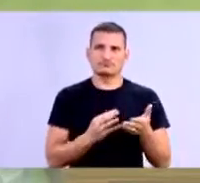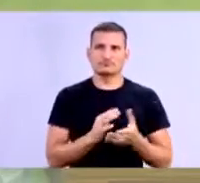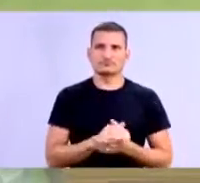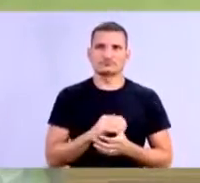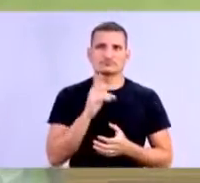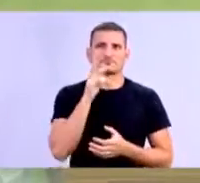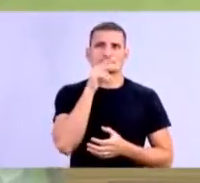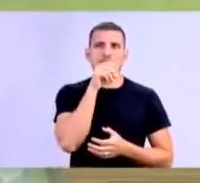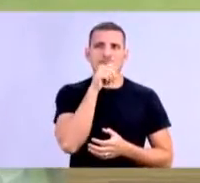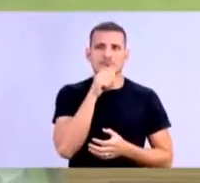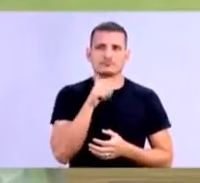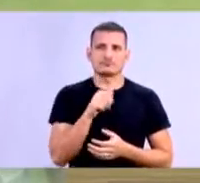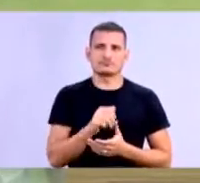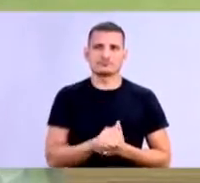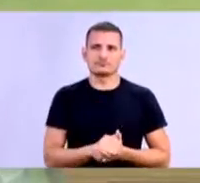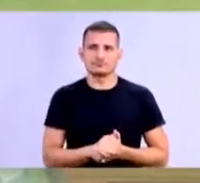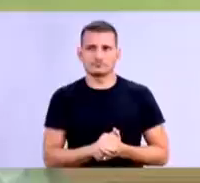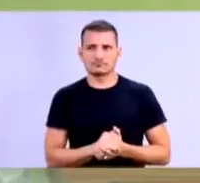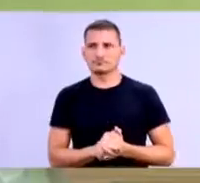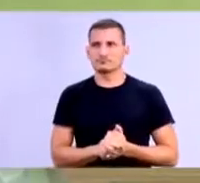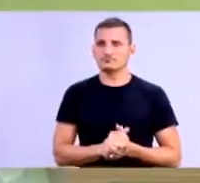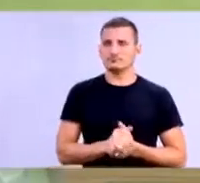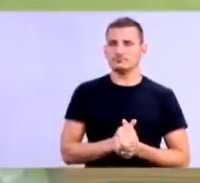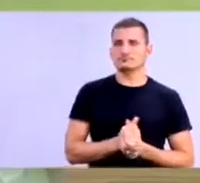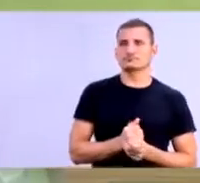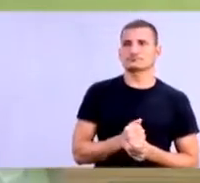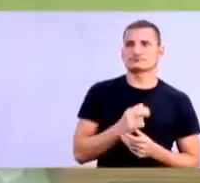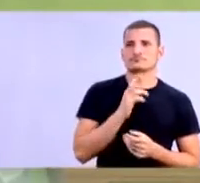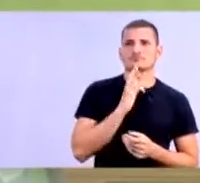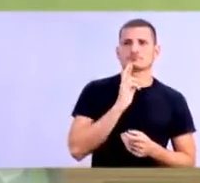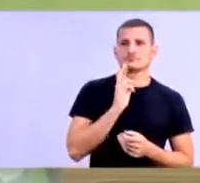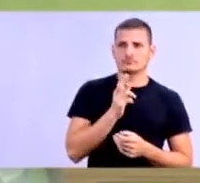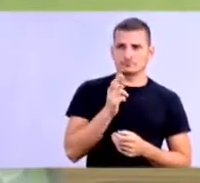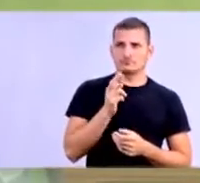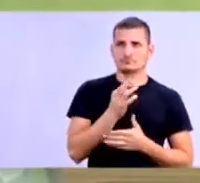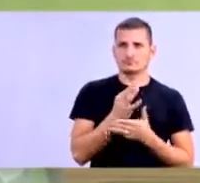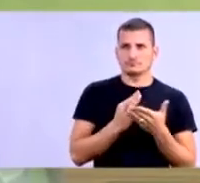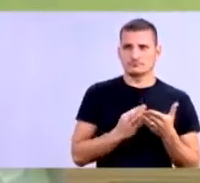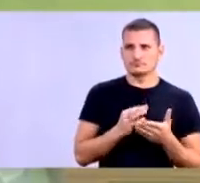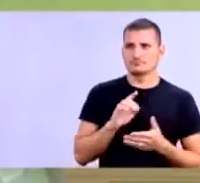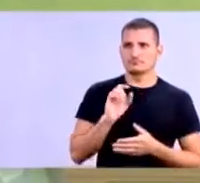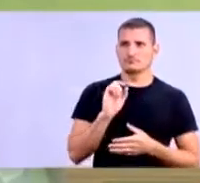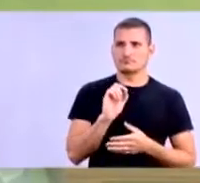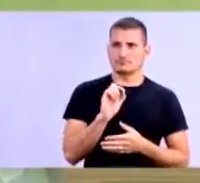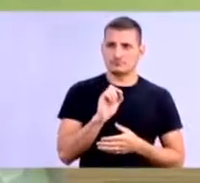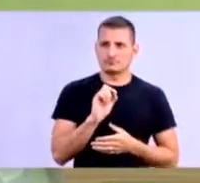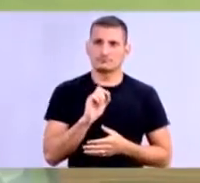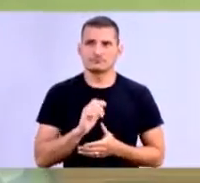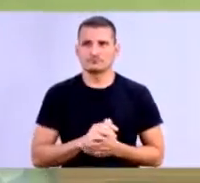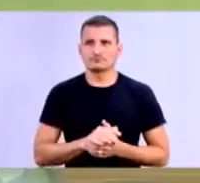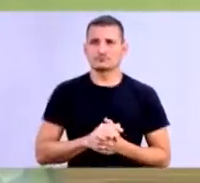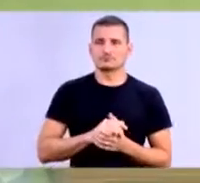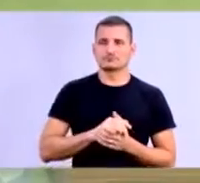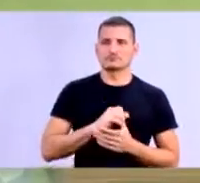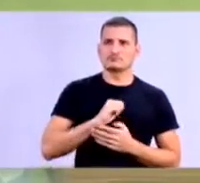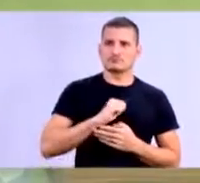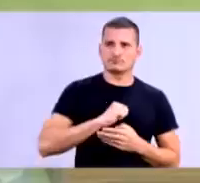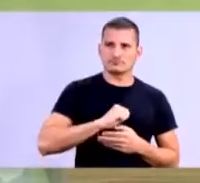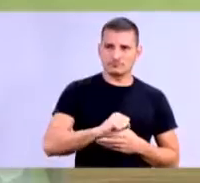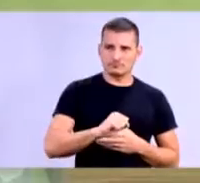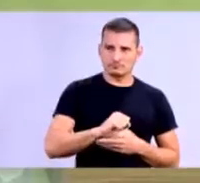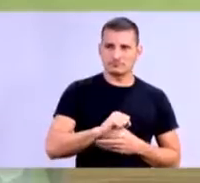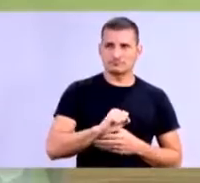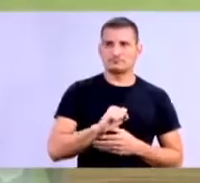Velho Zona Norte. Eles responderam para o texto narrativo. É expor uma ideia, defendendo